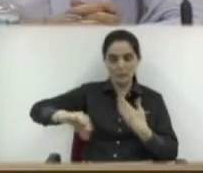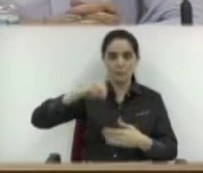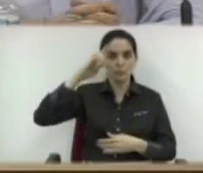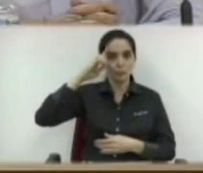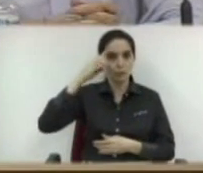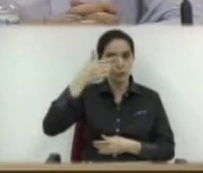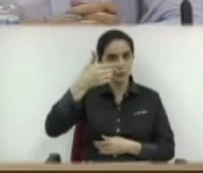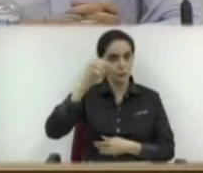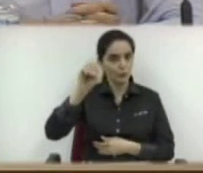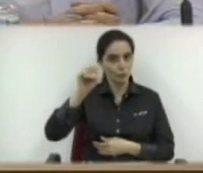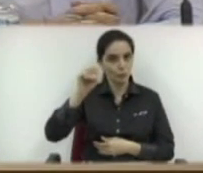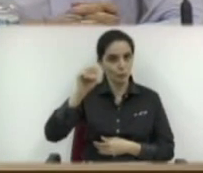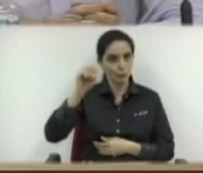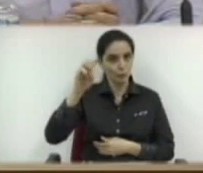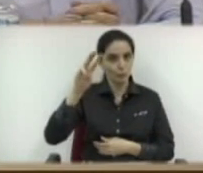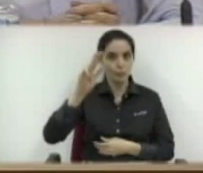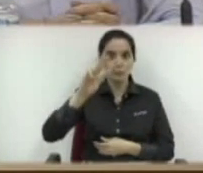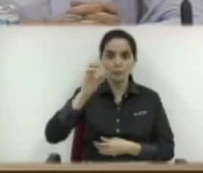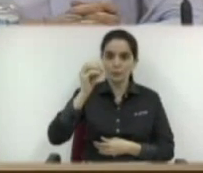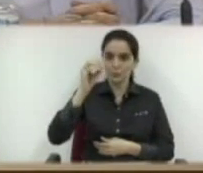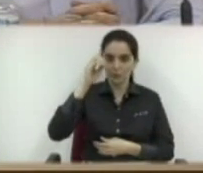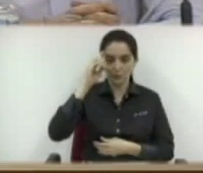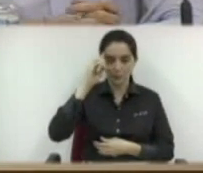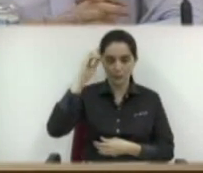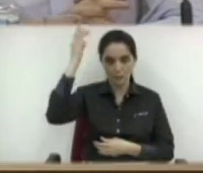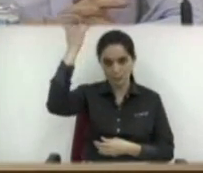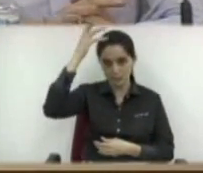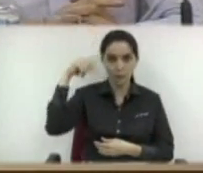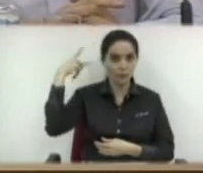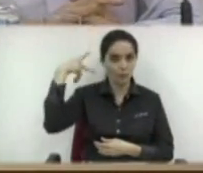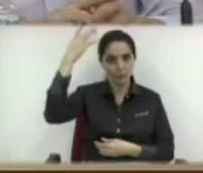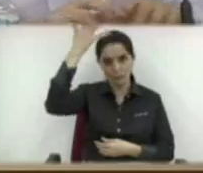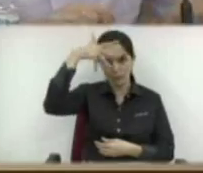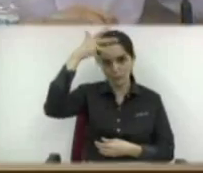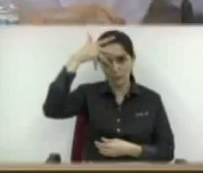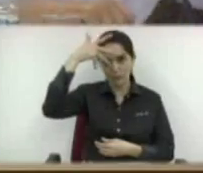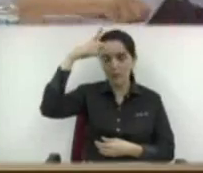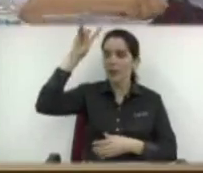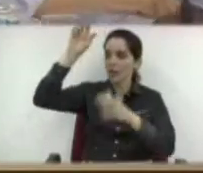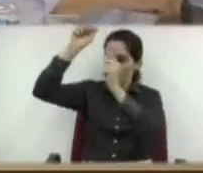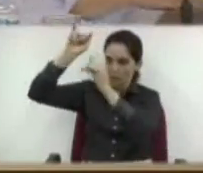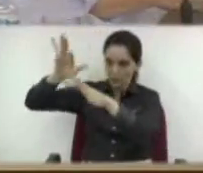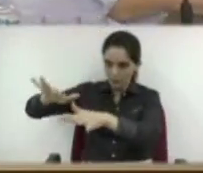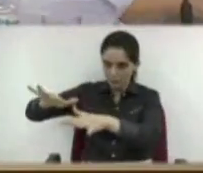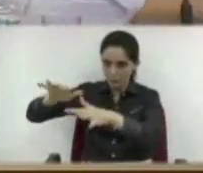28, por 30 dias, para a vereadora Érica Tanque. E que Deus te abençoe.